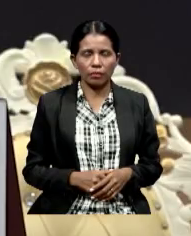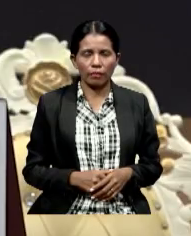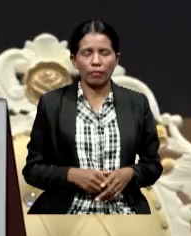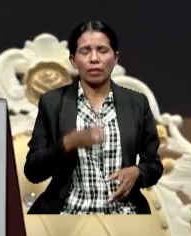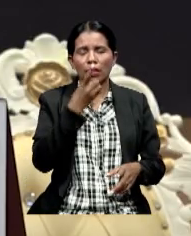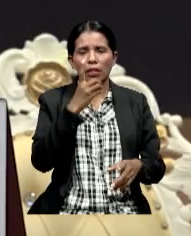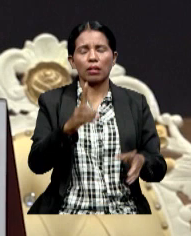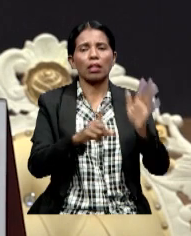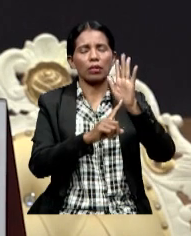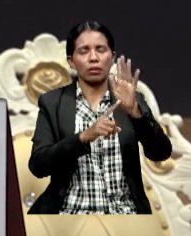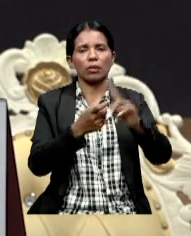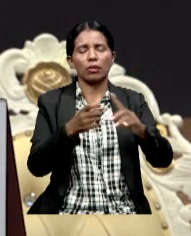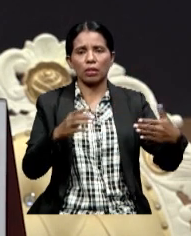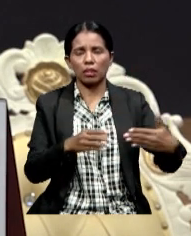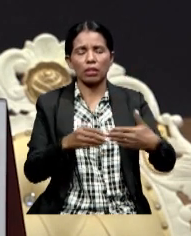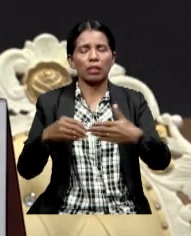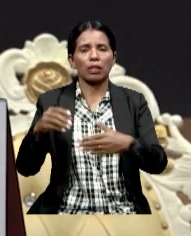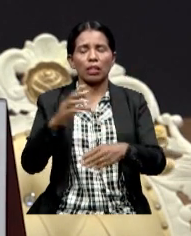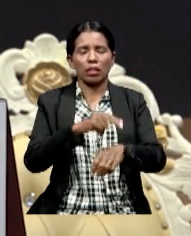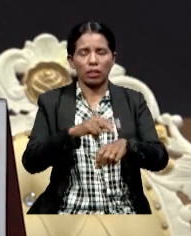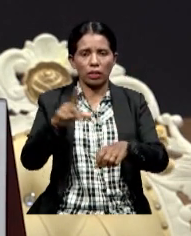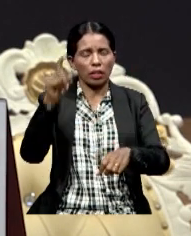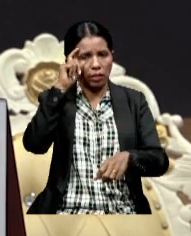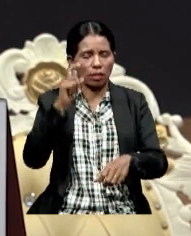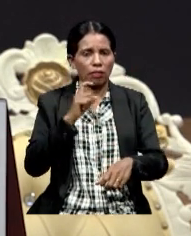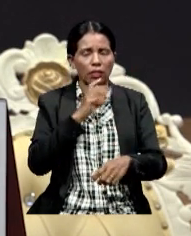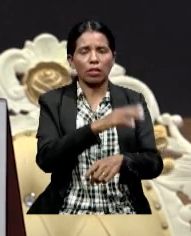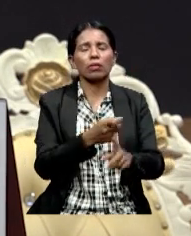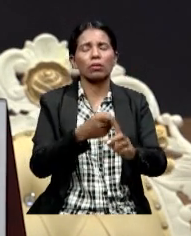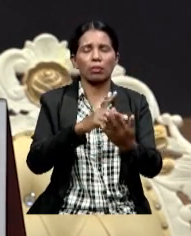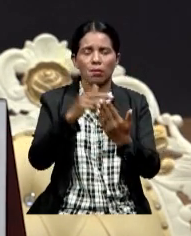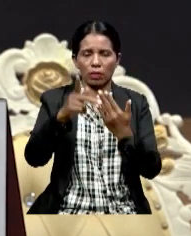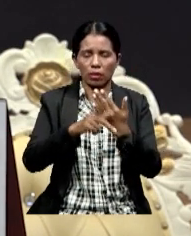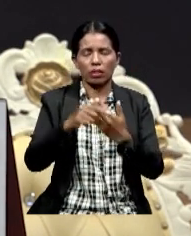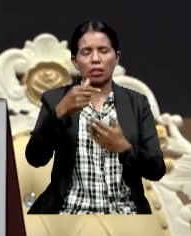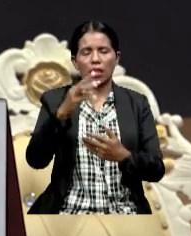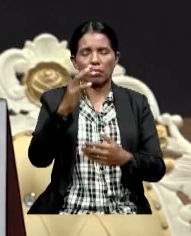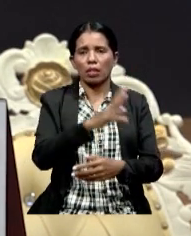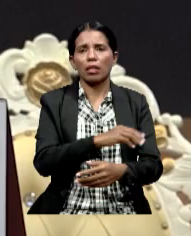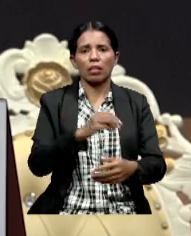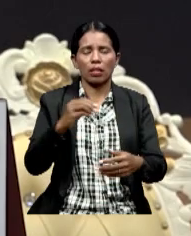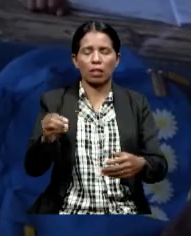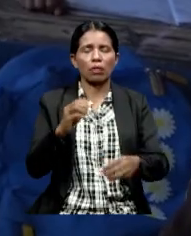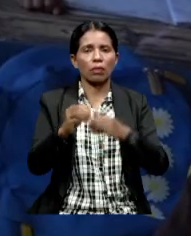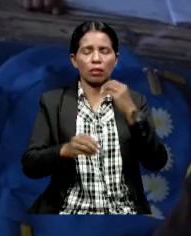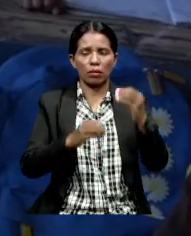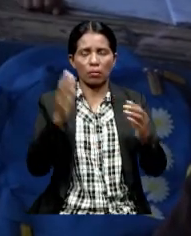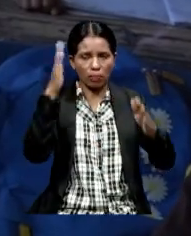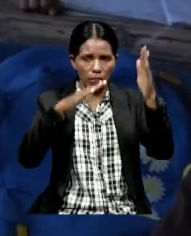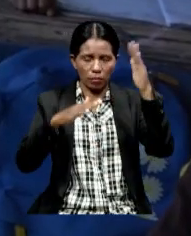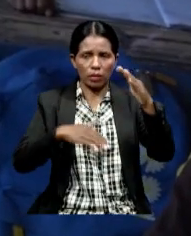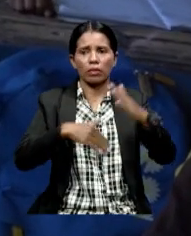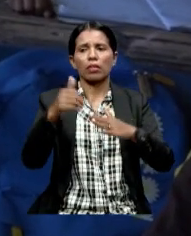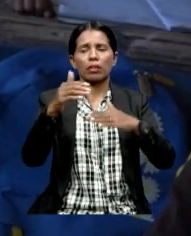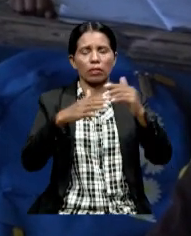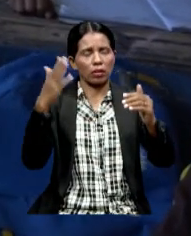Declaração né, hatou o líder nacional Carela Sanana Gusmão, leu o programa Gemini Forum Fundales né, relação ao problema infraestrutura